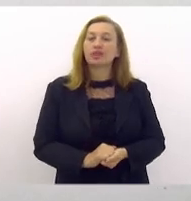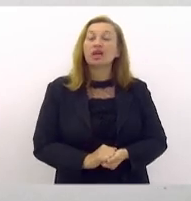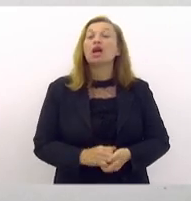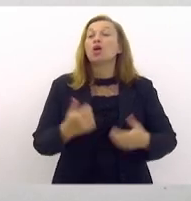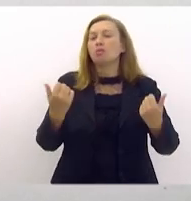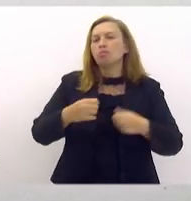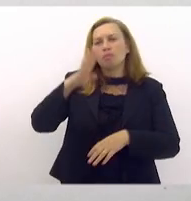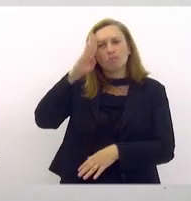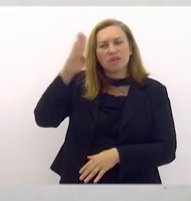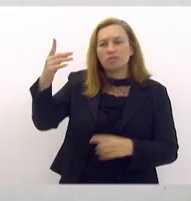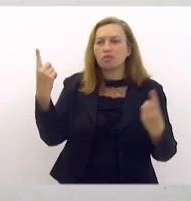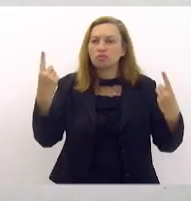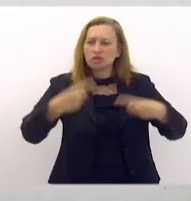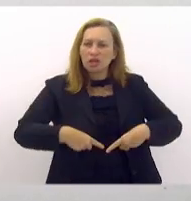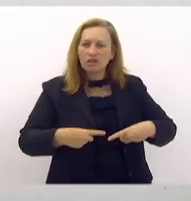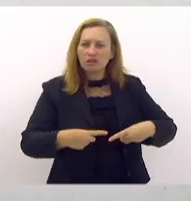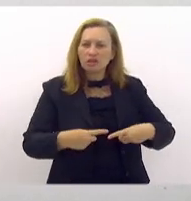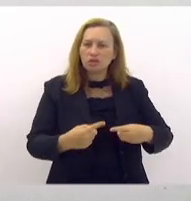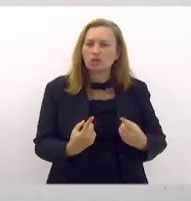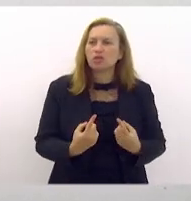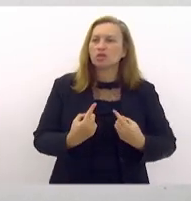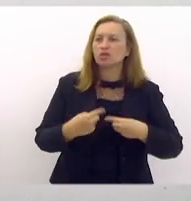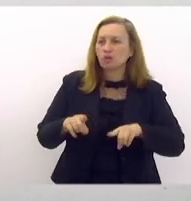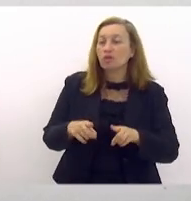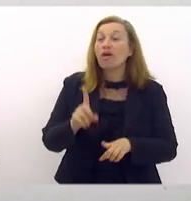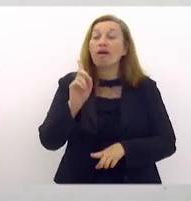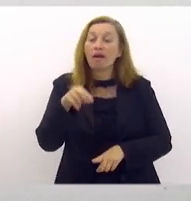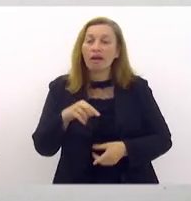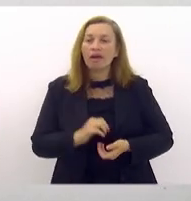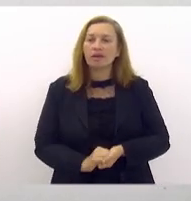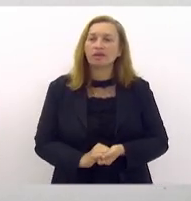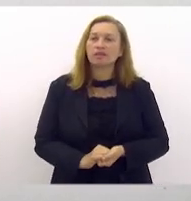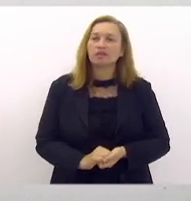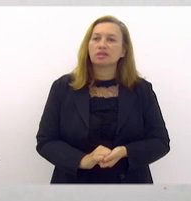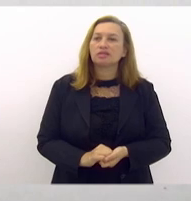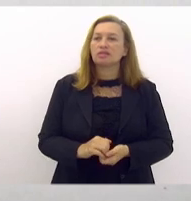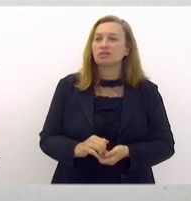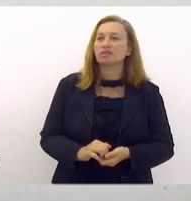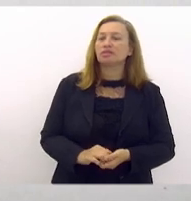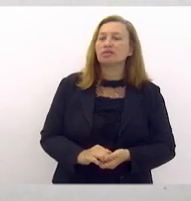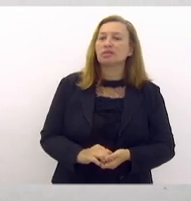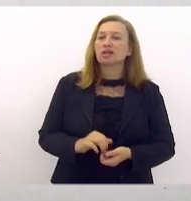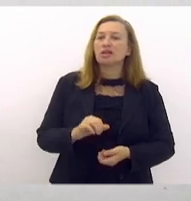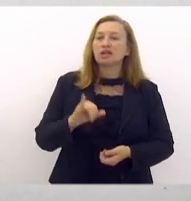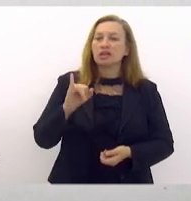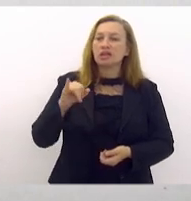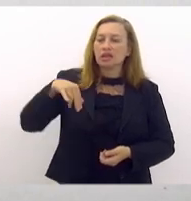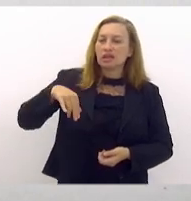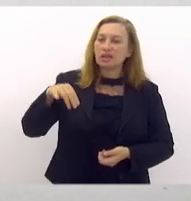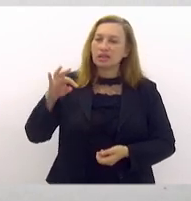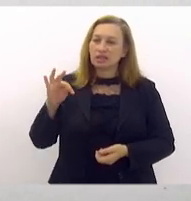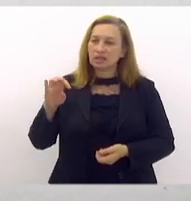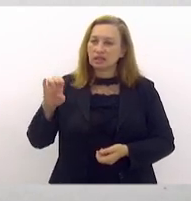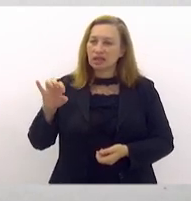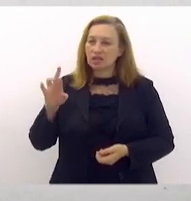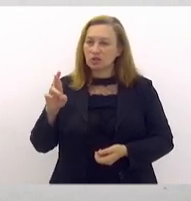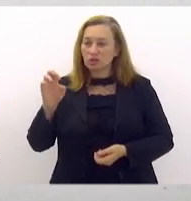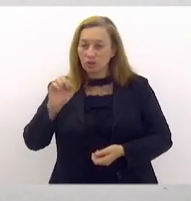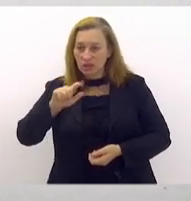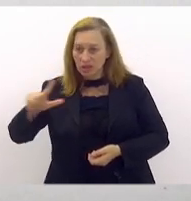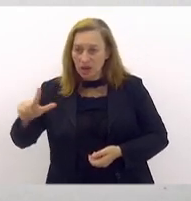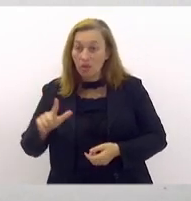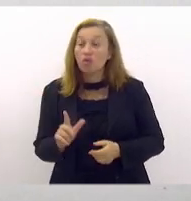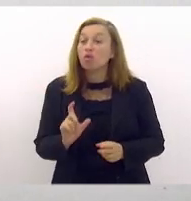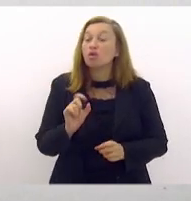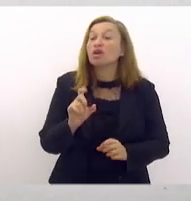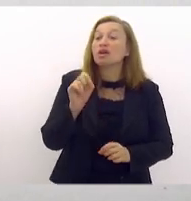o principal desafio de enfrentamento é trazer uma abordagem intersetorial, multissetorial e intersetorial. Quer